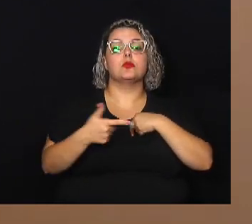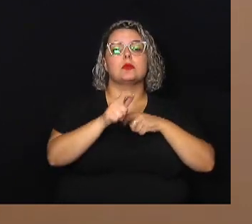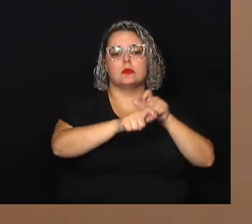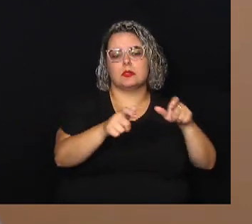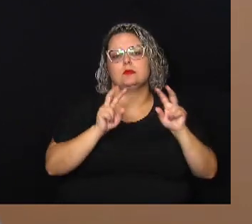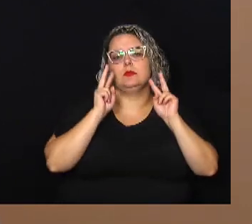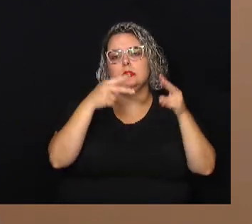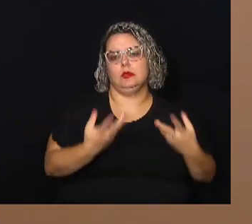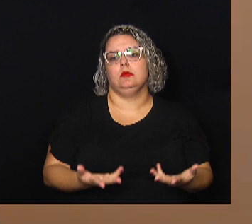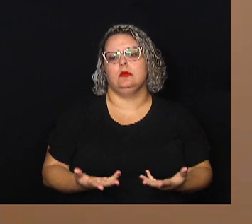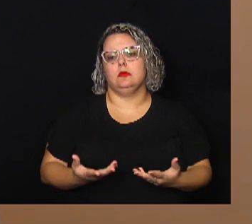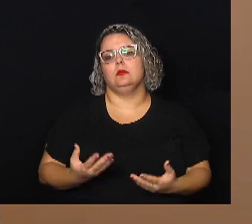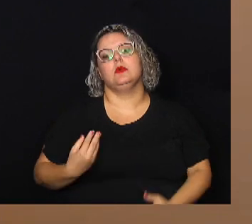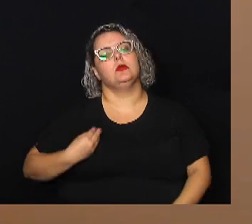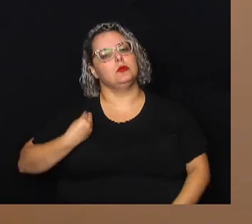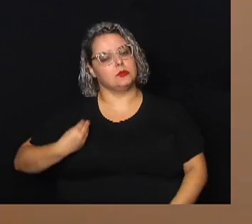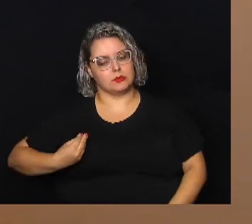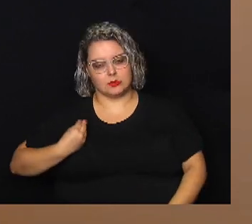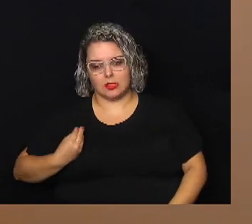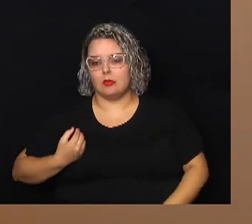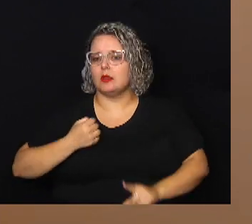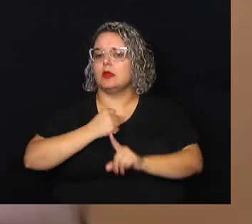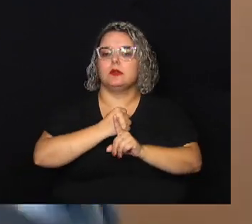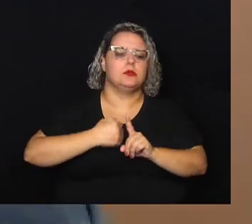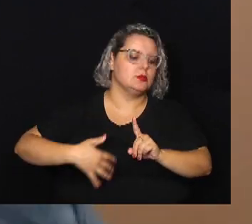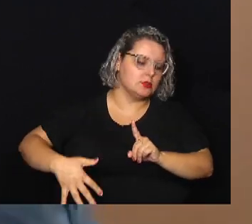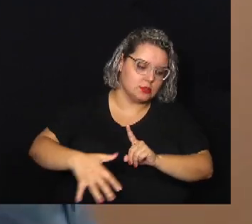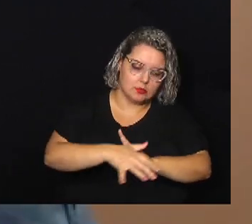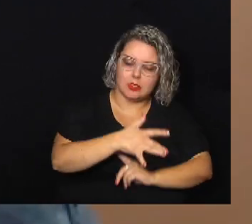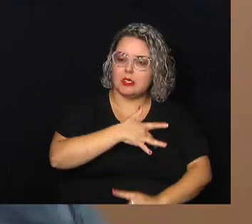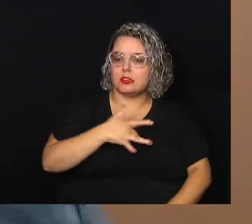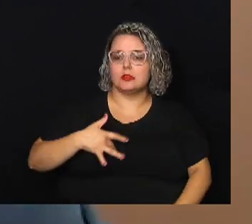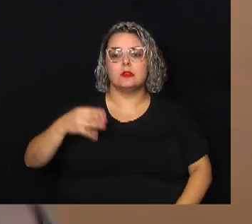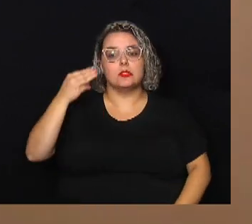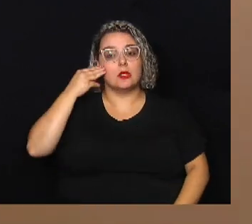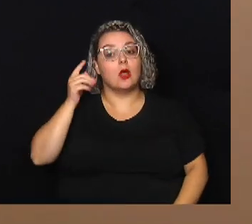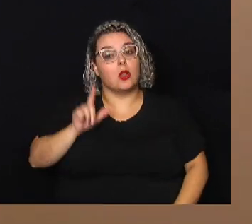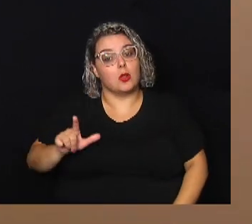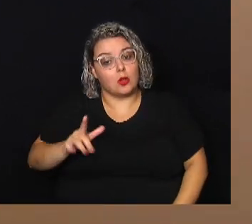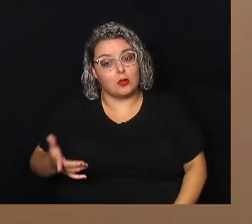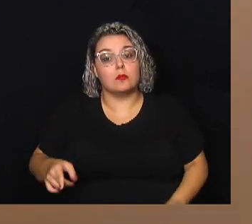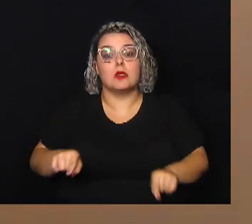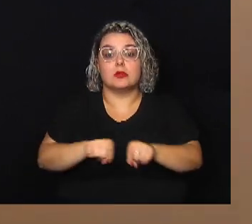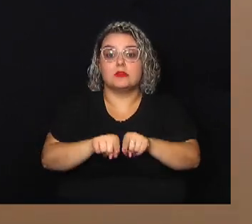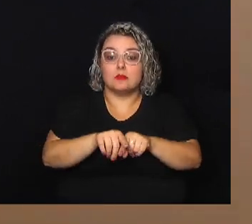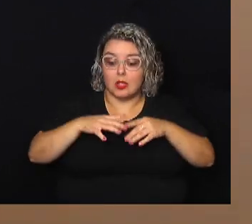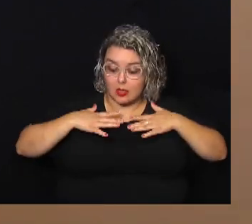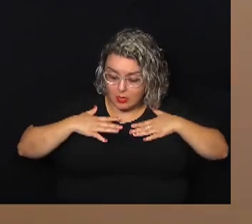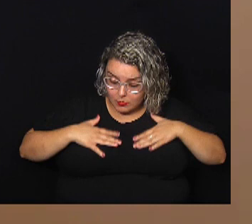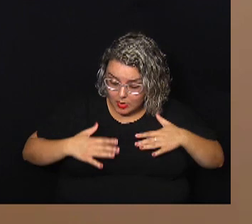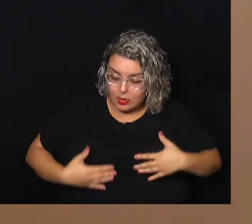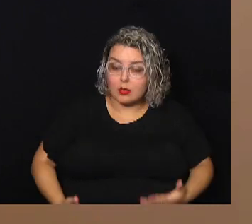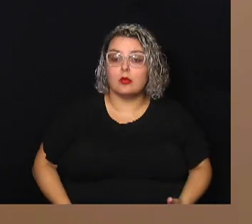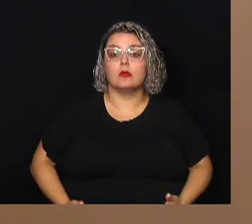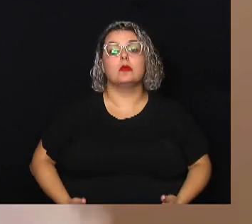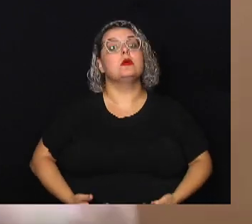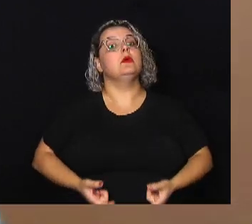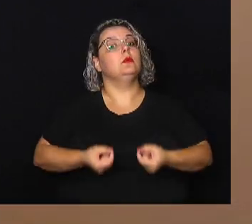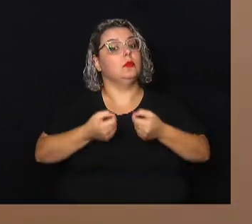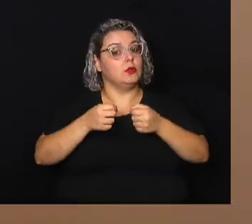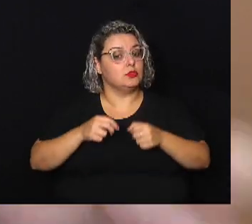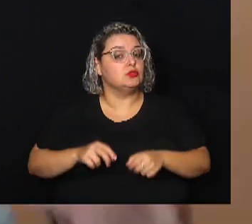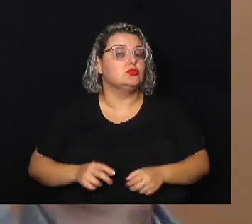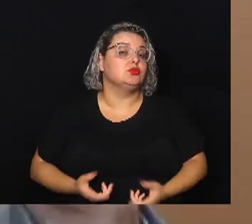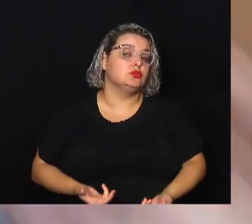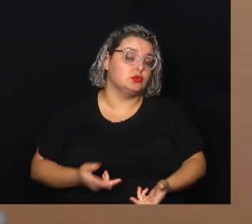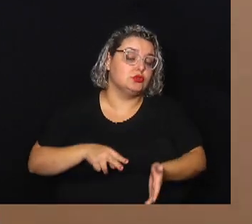vale tanto para a nossa vida social, para a saúde mental, claro, mas também vale para os diagnósticos oncológicos. Você